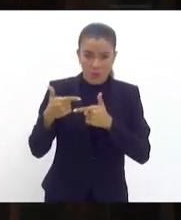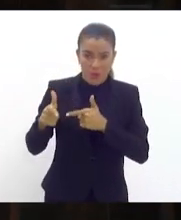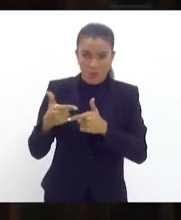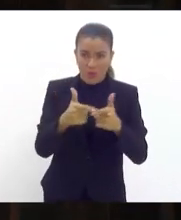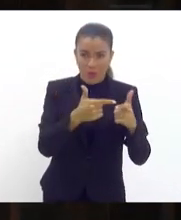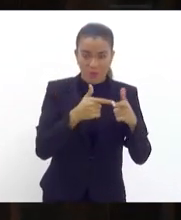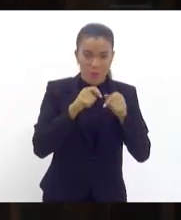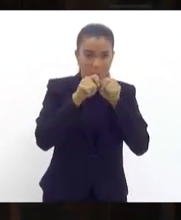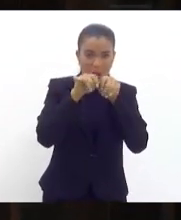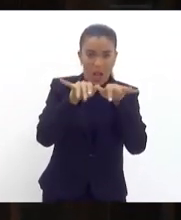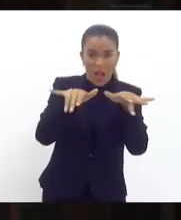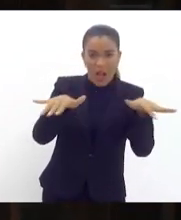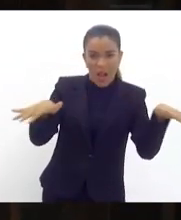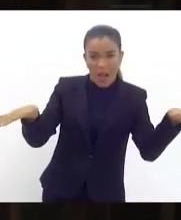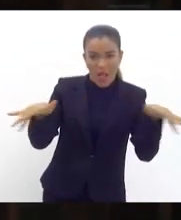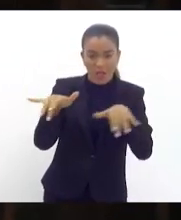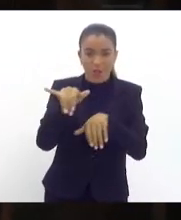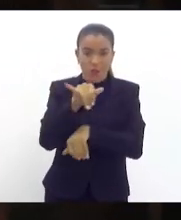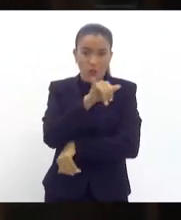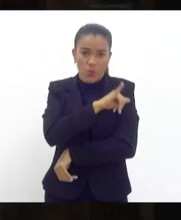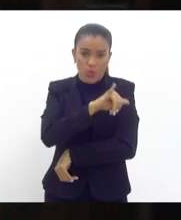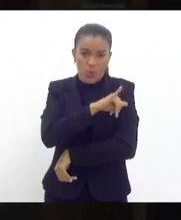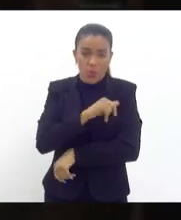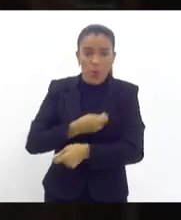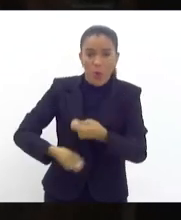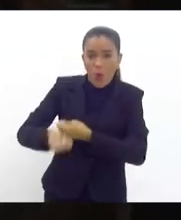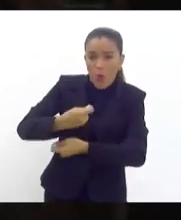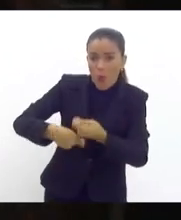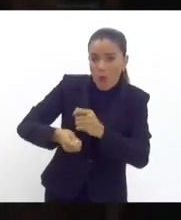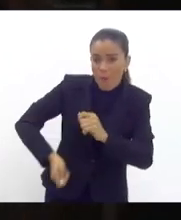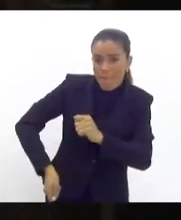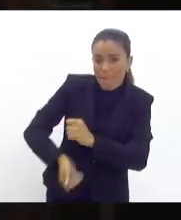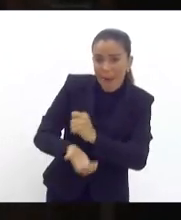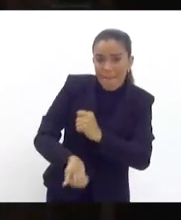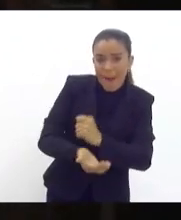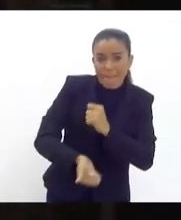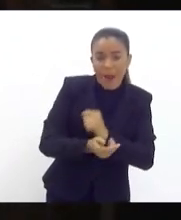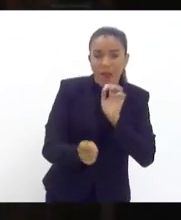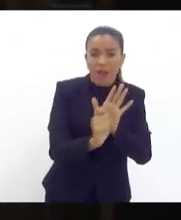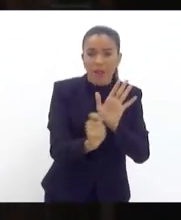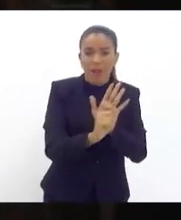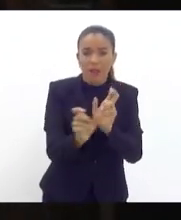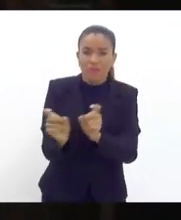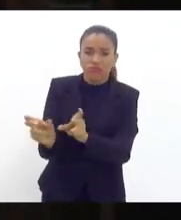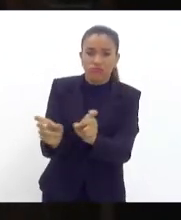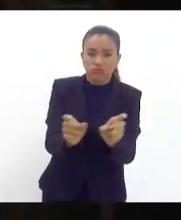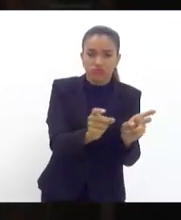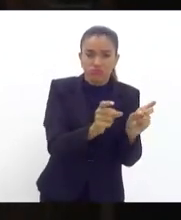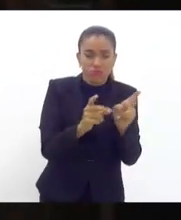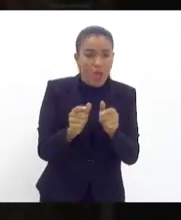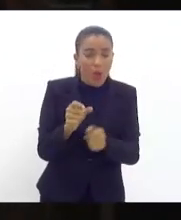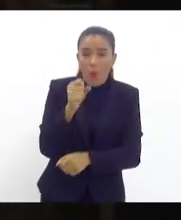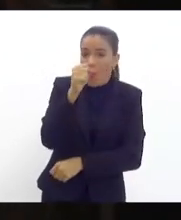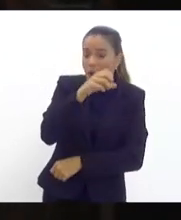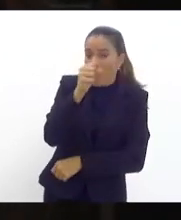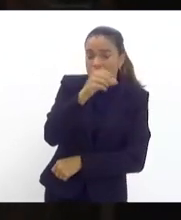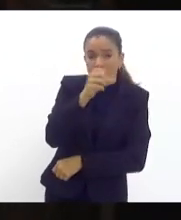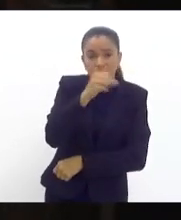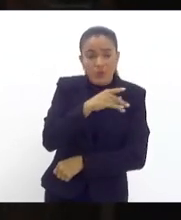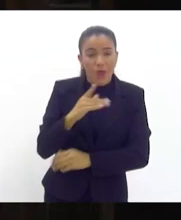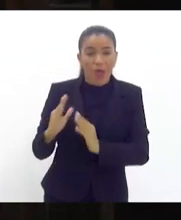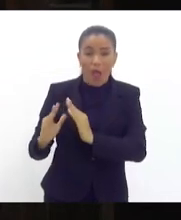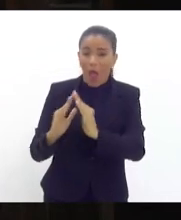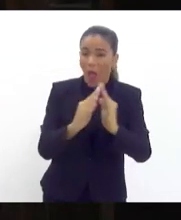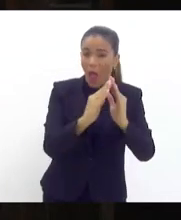que tomou conta do Rio de Janeiro o tráfico entrou e tomou conta tá tá um absurdo aquilo lá as